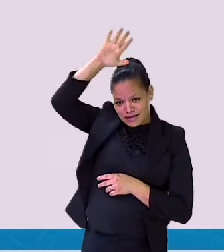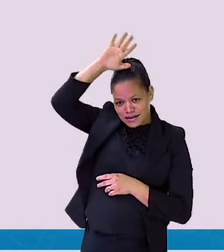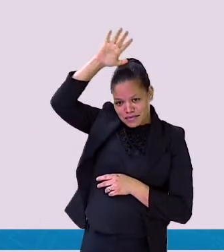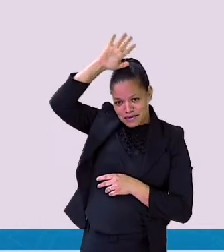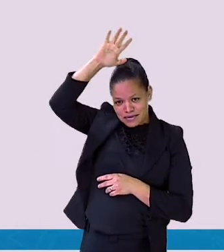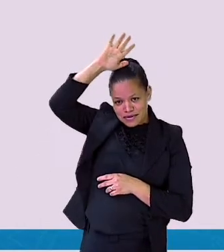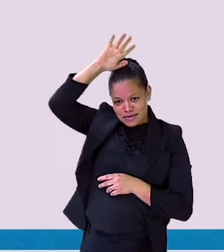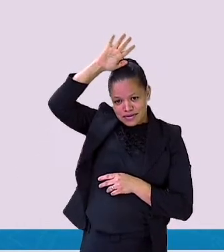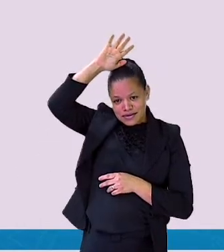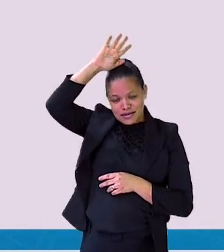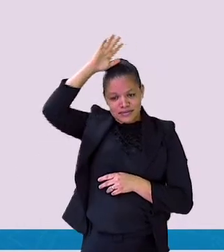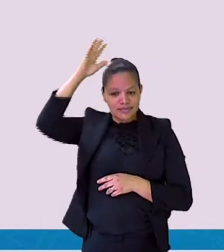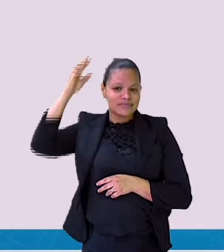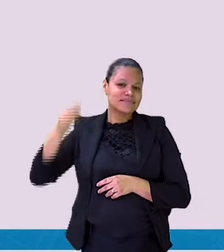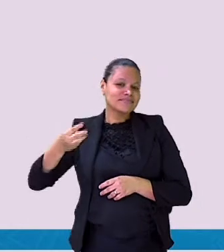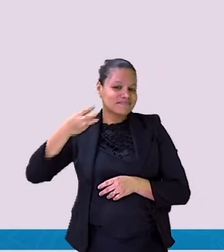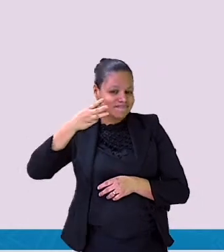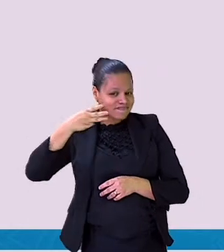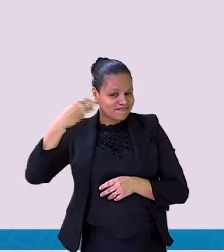Cascão e o